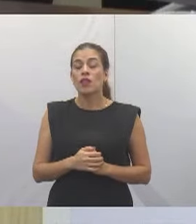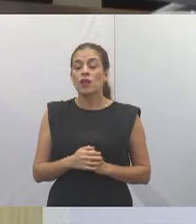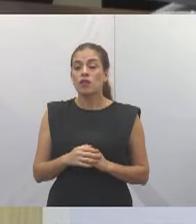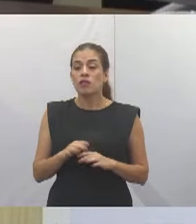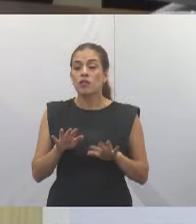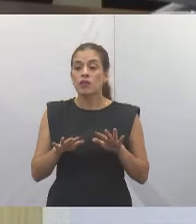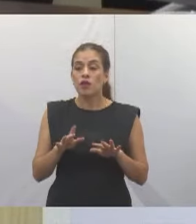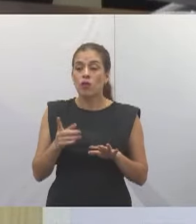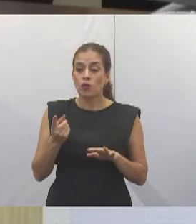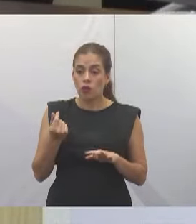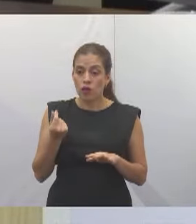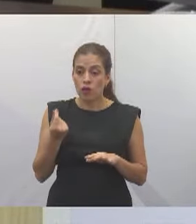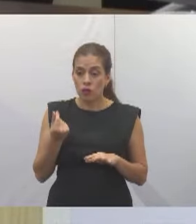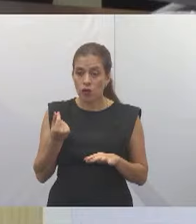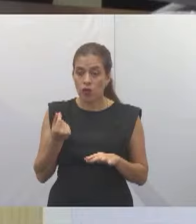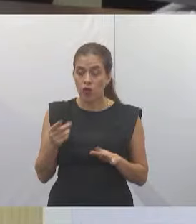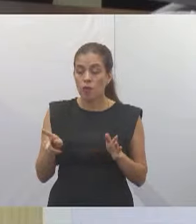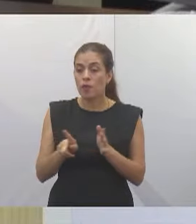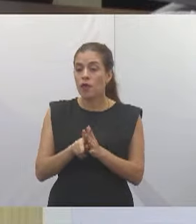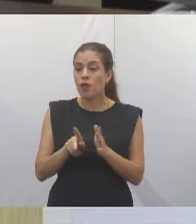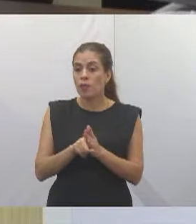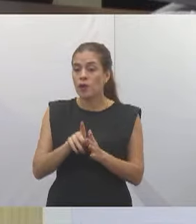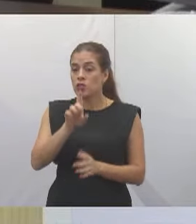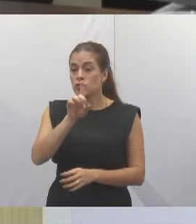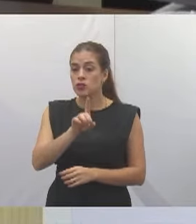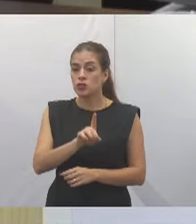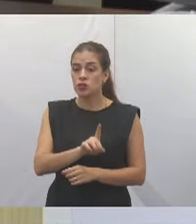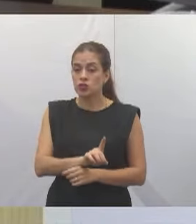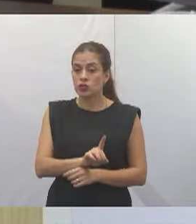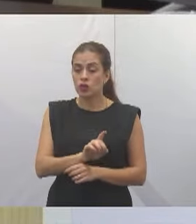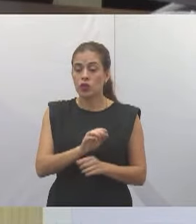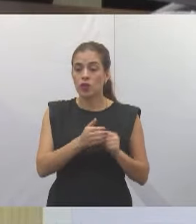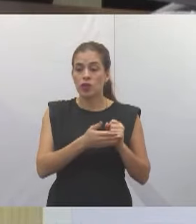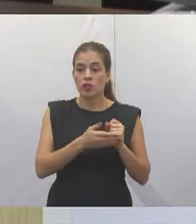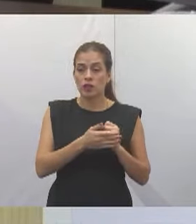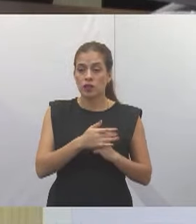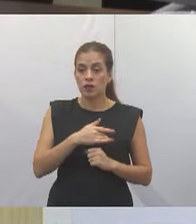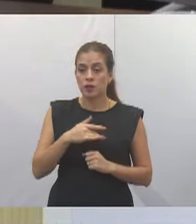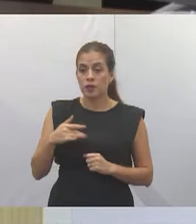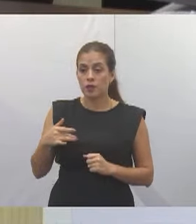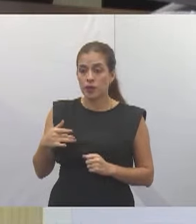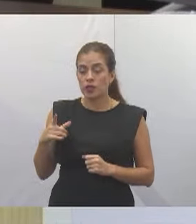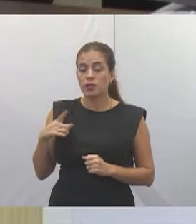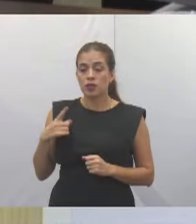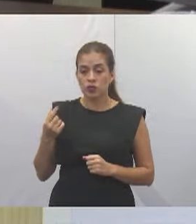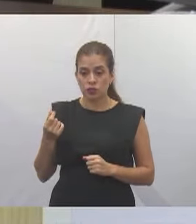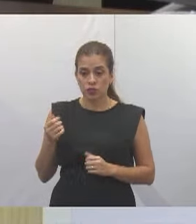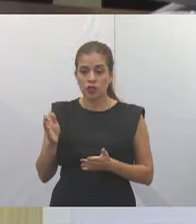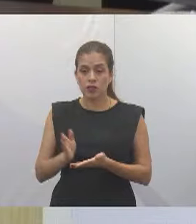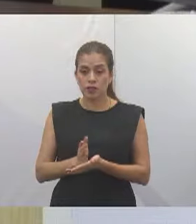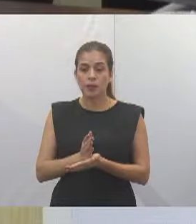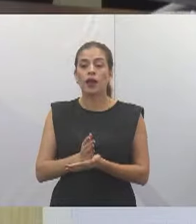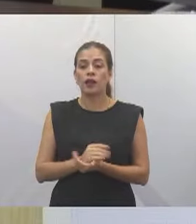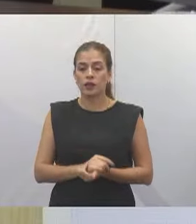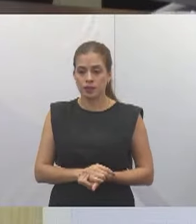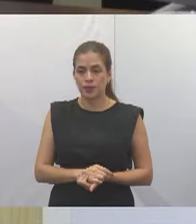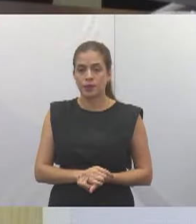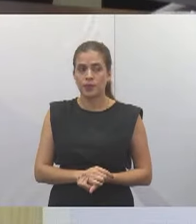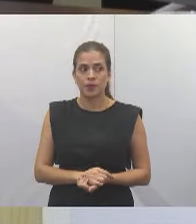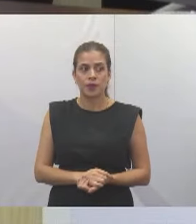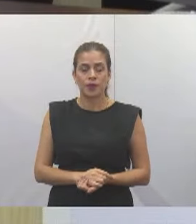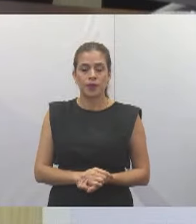verba da própria diretoria, ou da atenção básica. Tem um dinheiro para isso e é feito para isso.